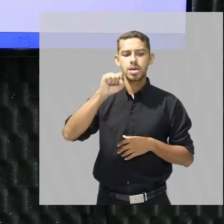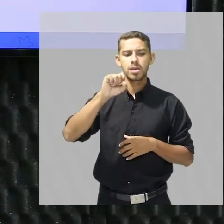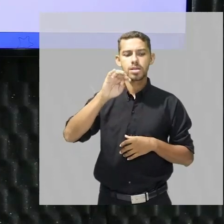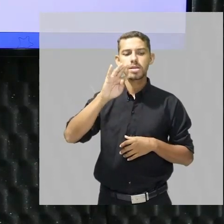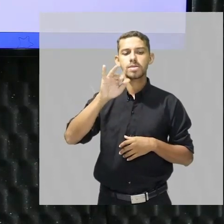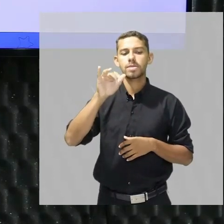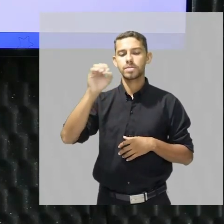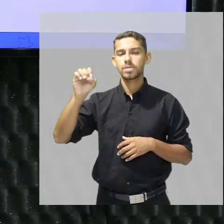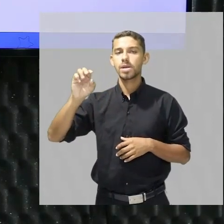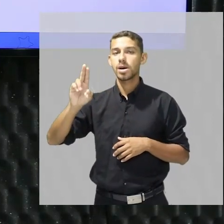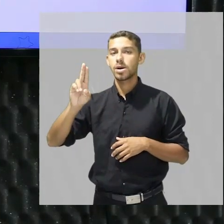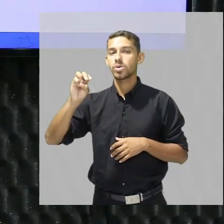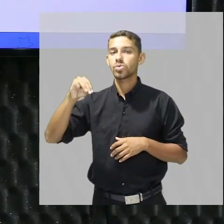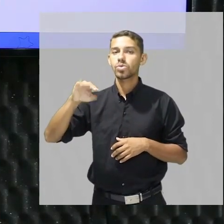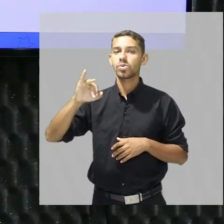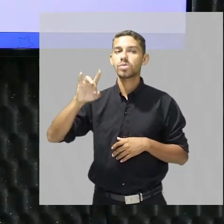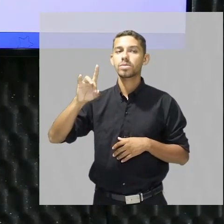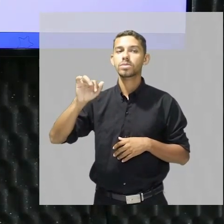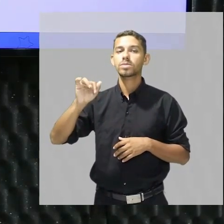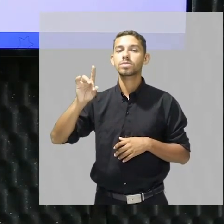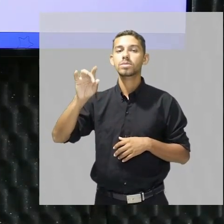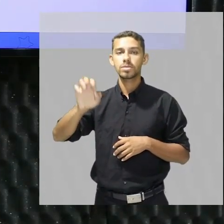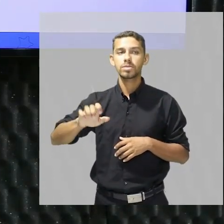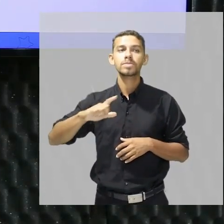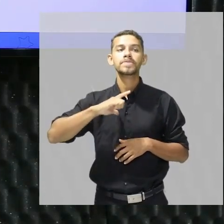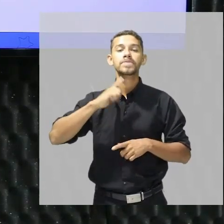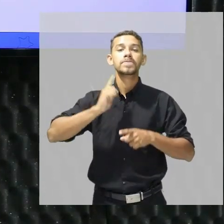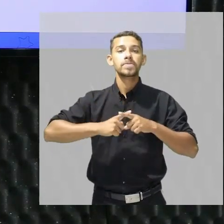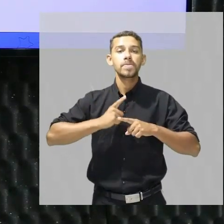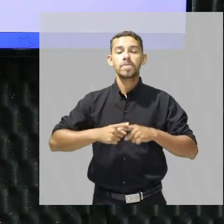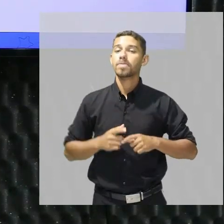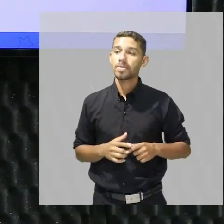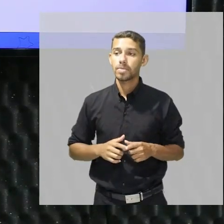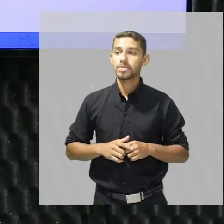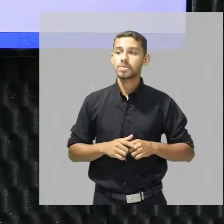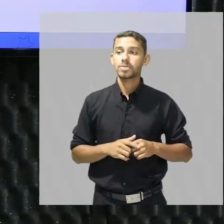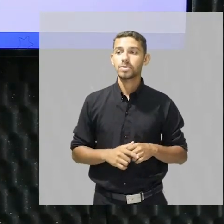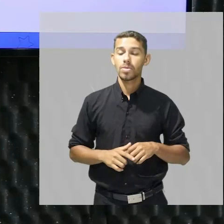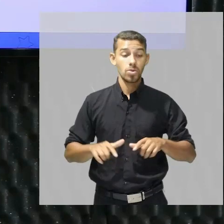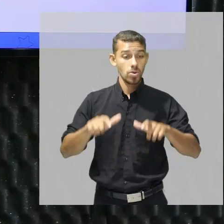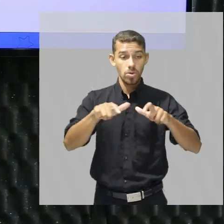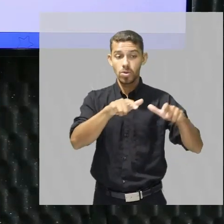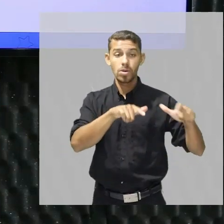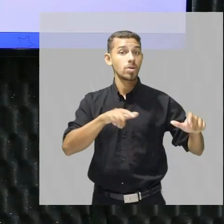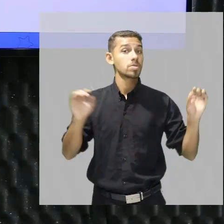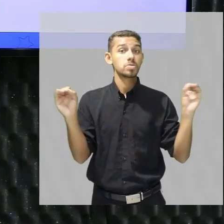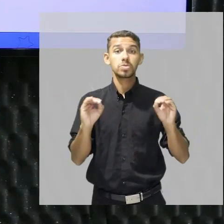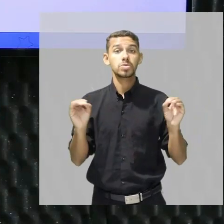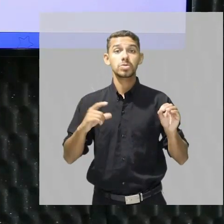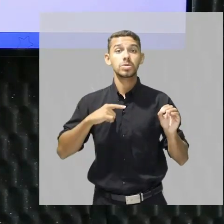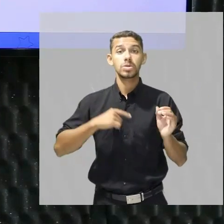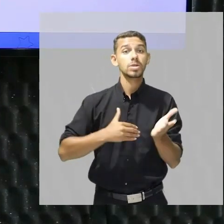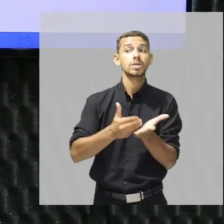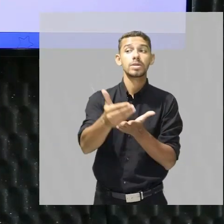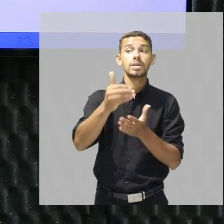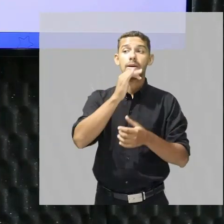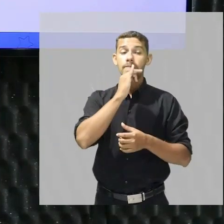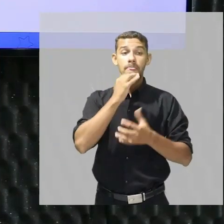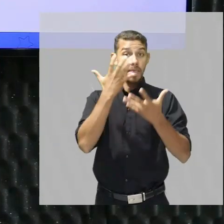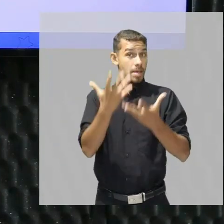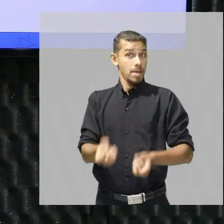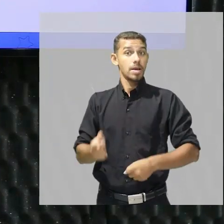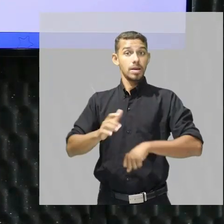da umidade. Por quê? O ambiente, por exemplo, que não estava habitado inicialmente, ao